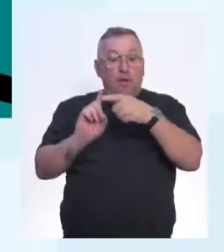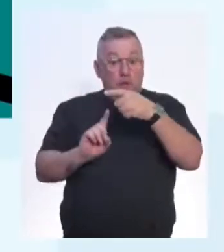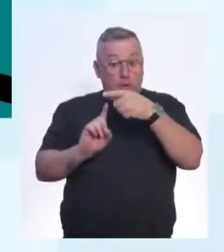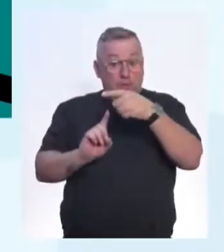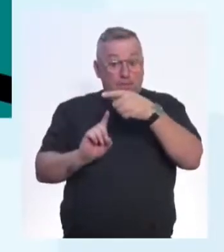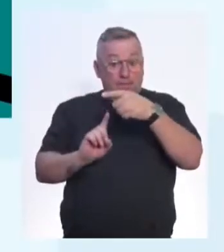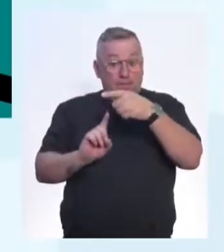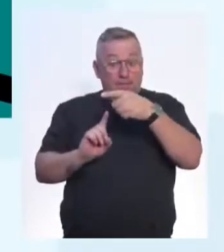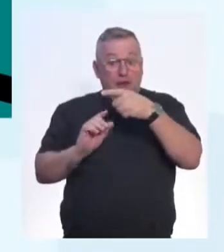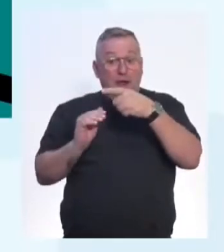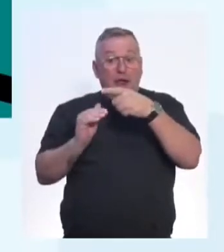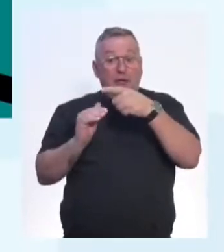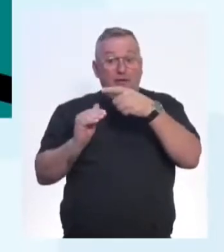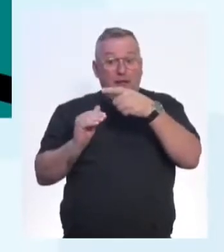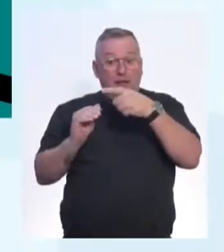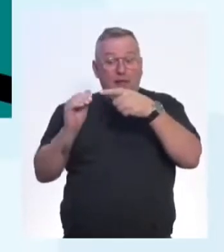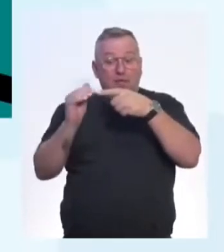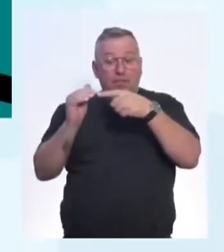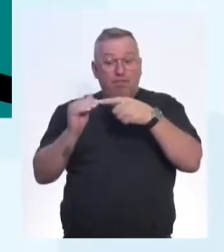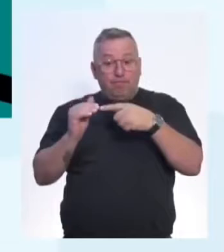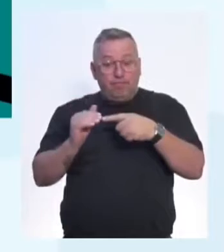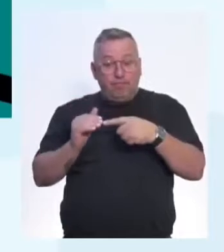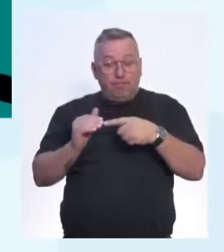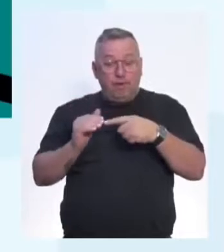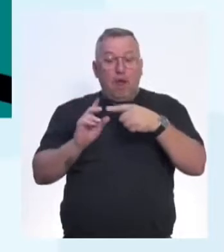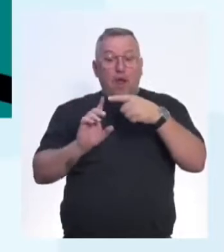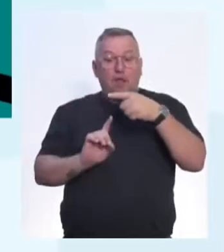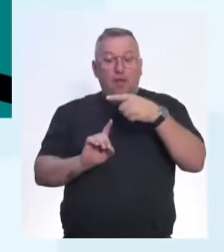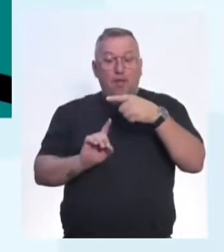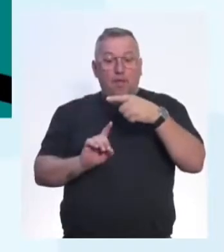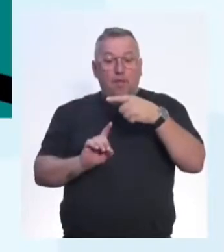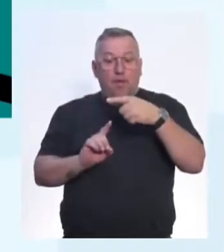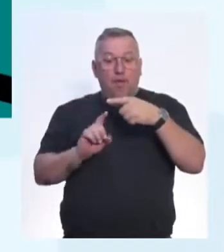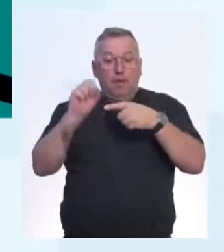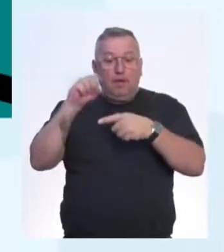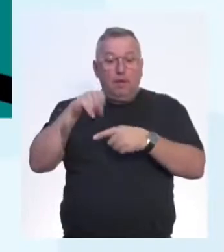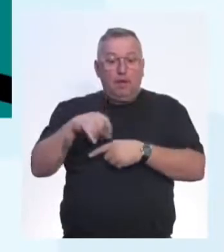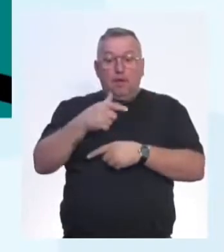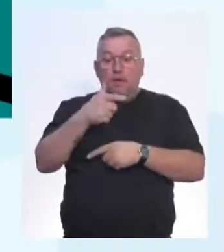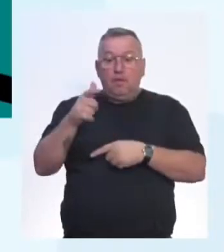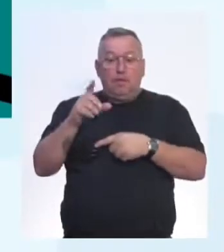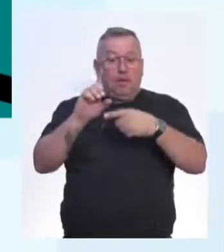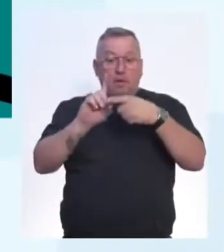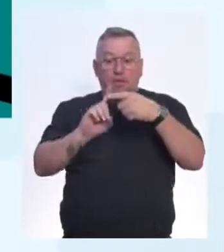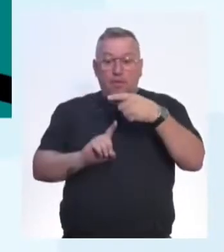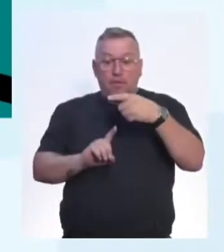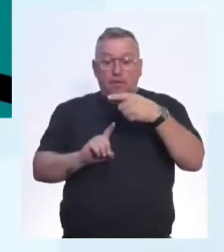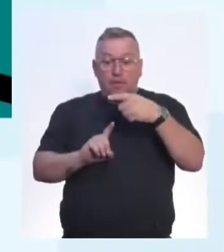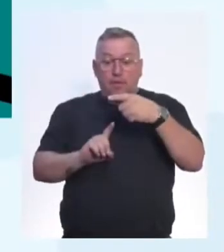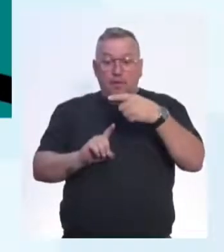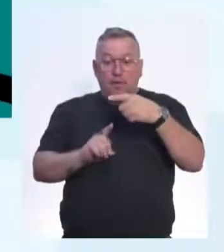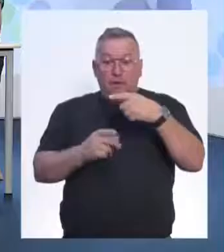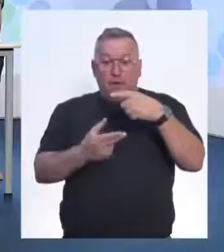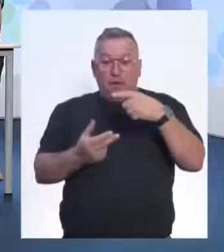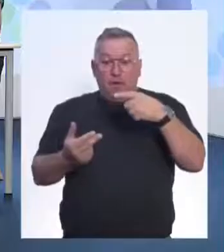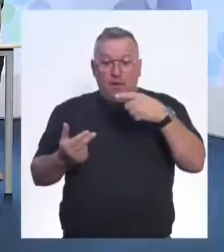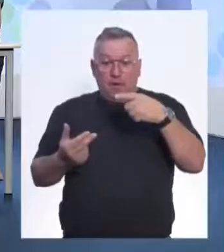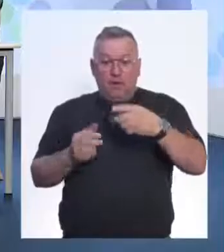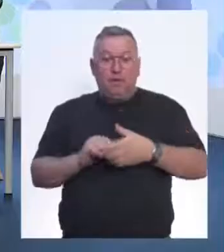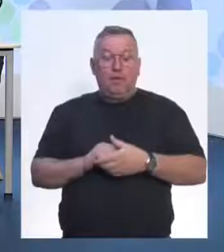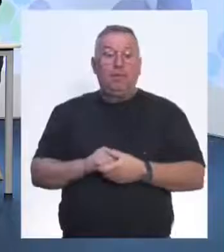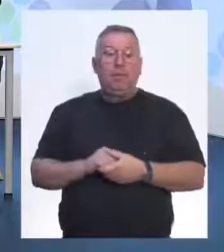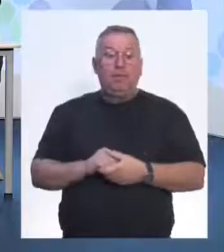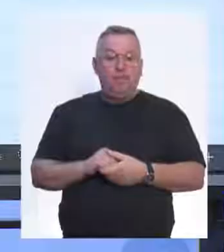Ale? Isso, a gente não vai poder fazer essa operação se os denominadores não forem iguais,